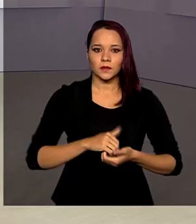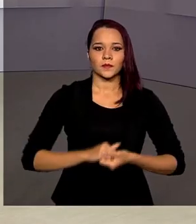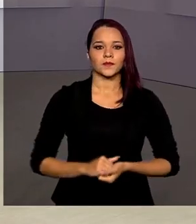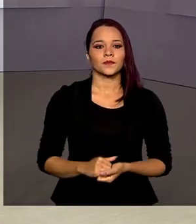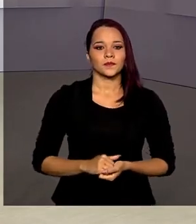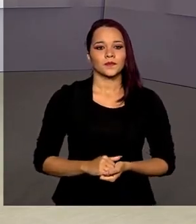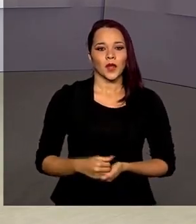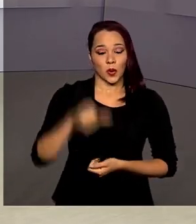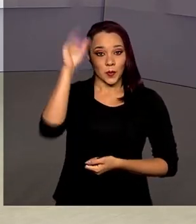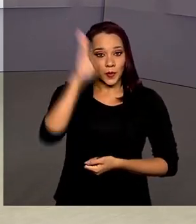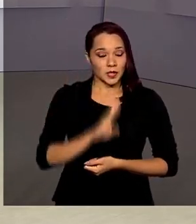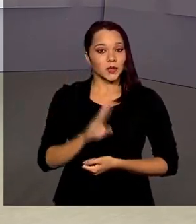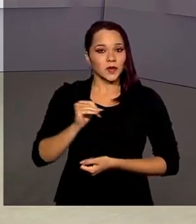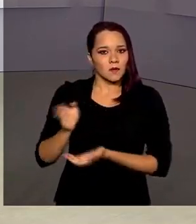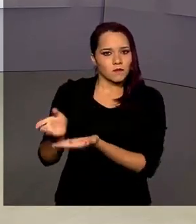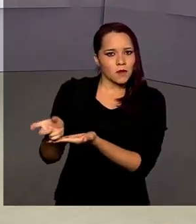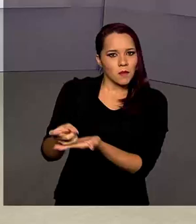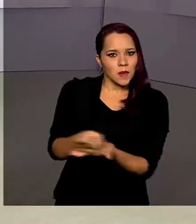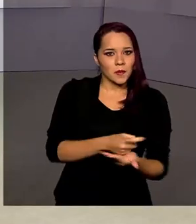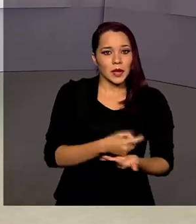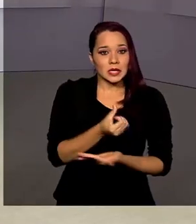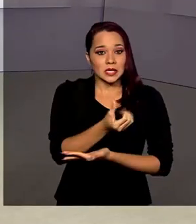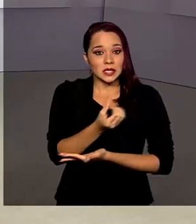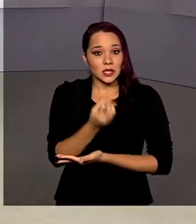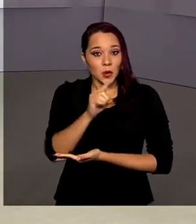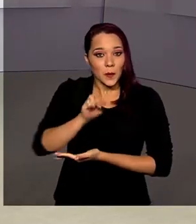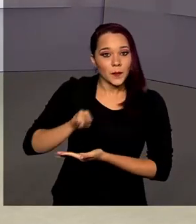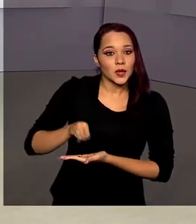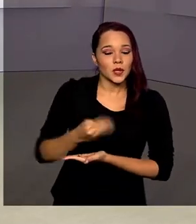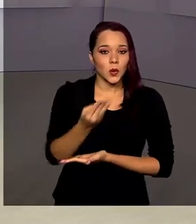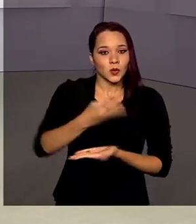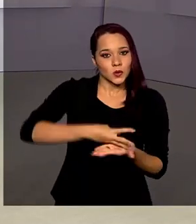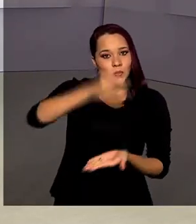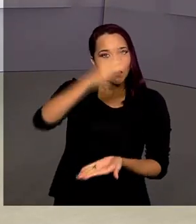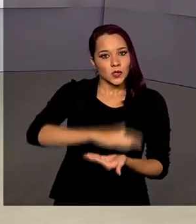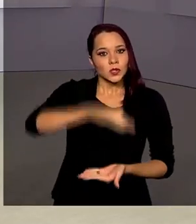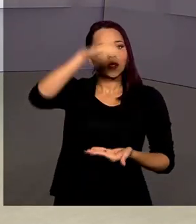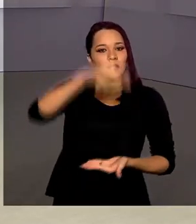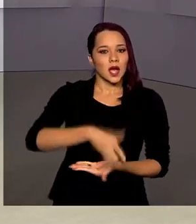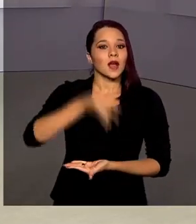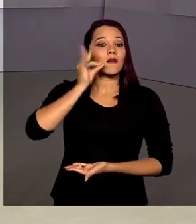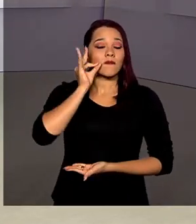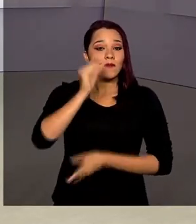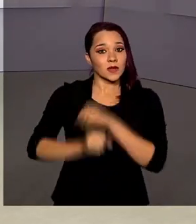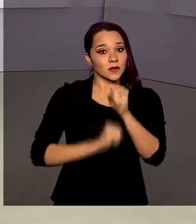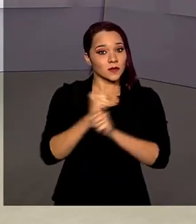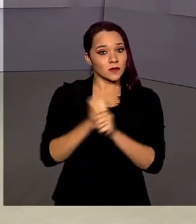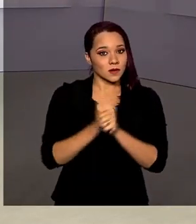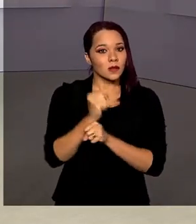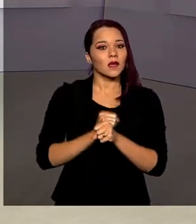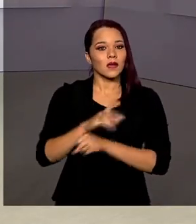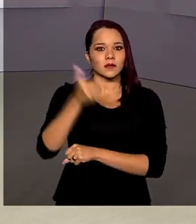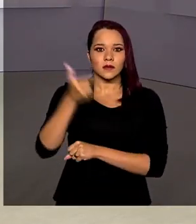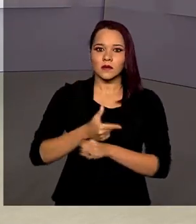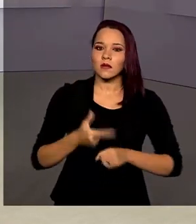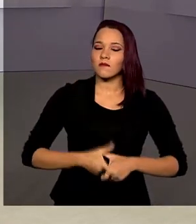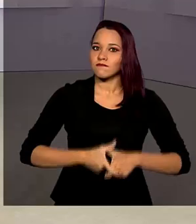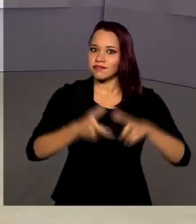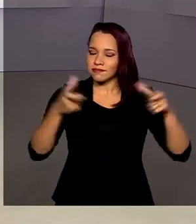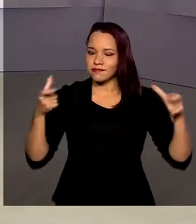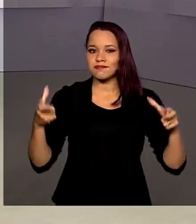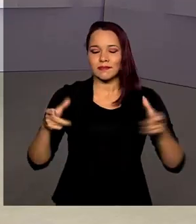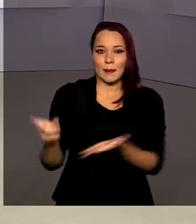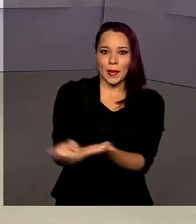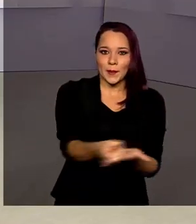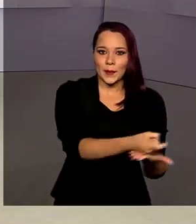O Brasil deve colher mais de 61 milhões de sacas de café este ano. Será a segunda maior safra da